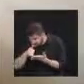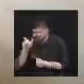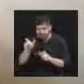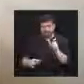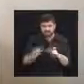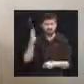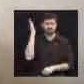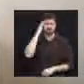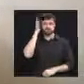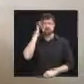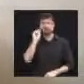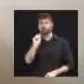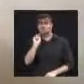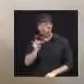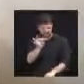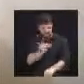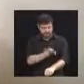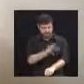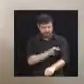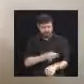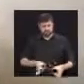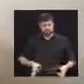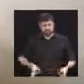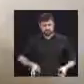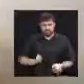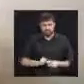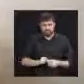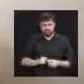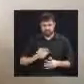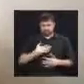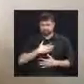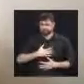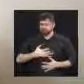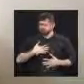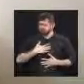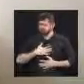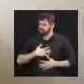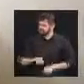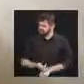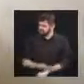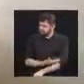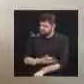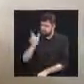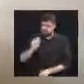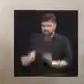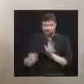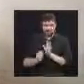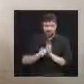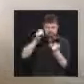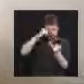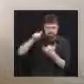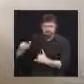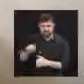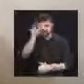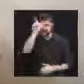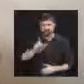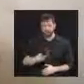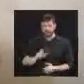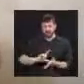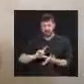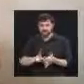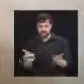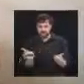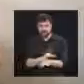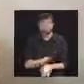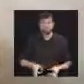a acupuntura e meditação libera endorfina, não teríamos mais drogados. O cara medita e libera endorfina e fica por isso que quando